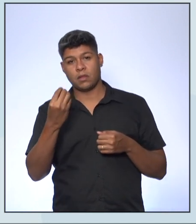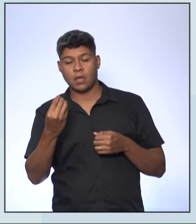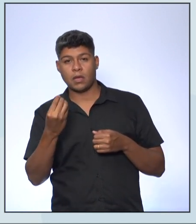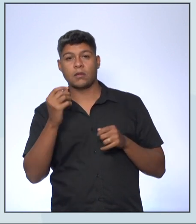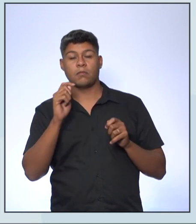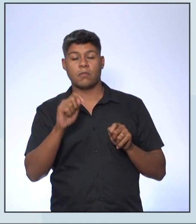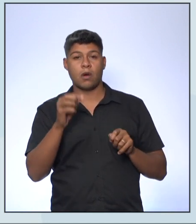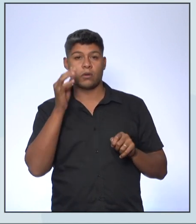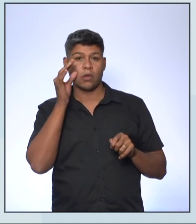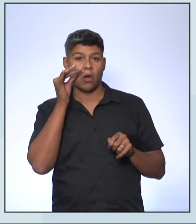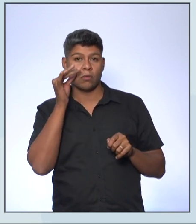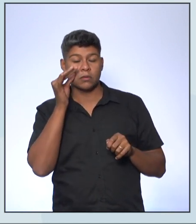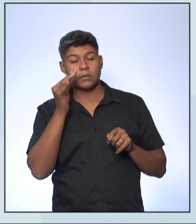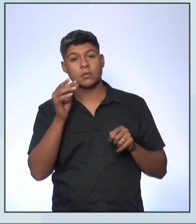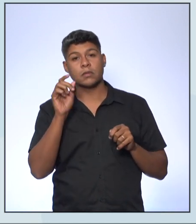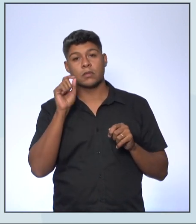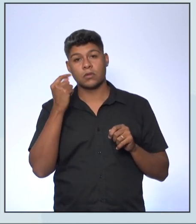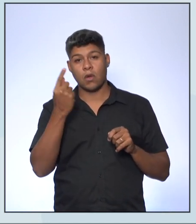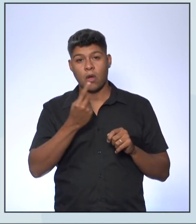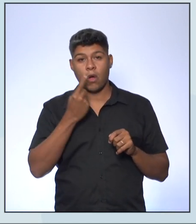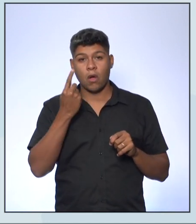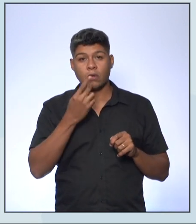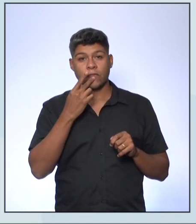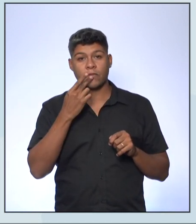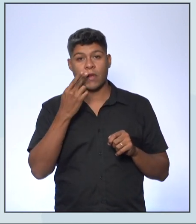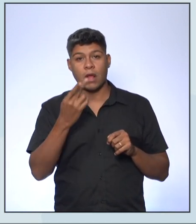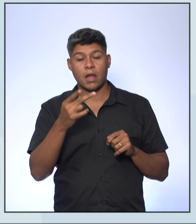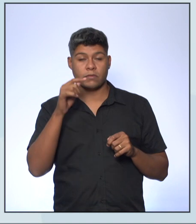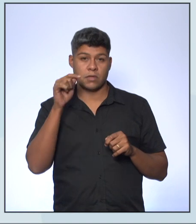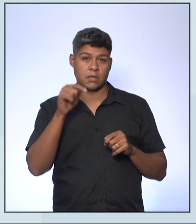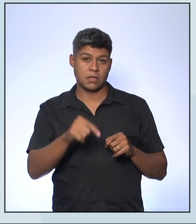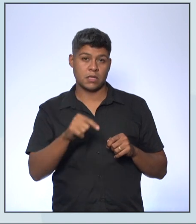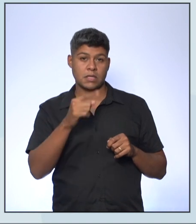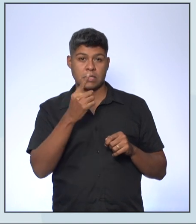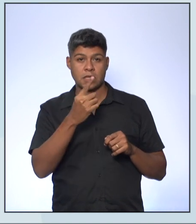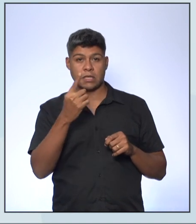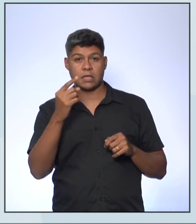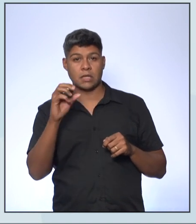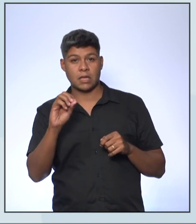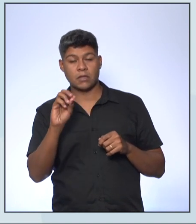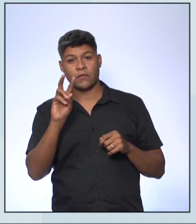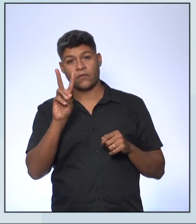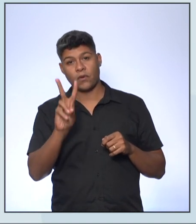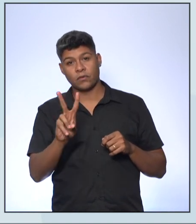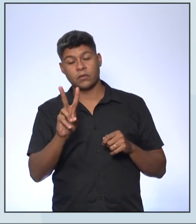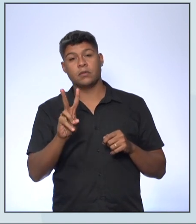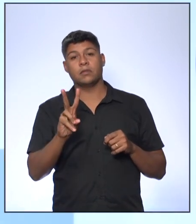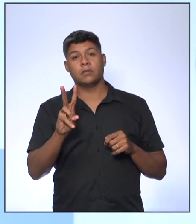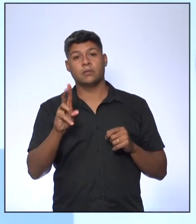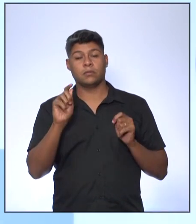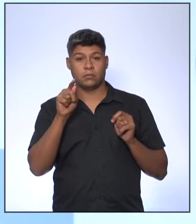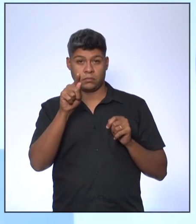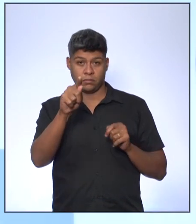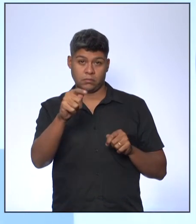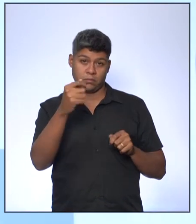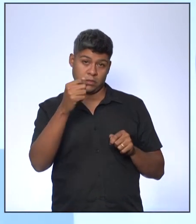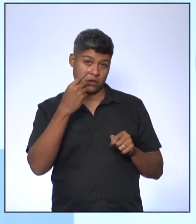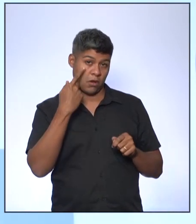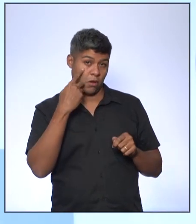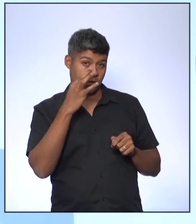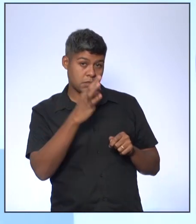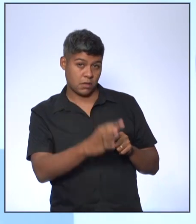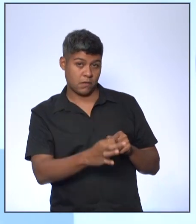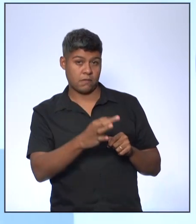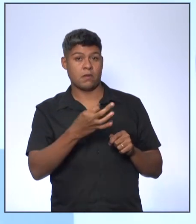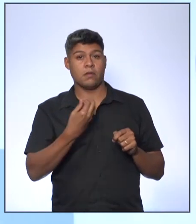uma observação. Embora nós estamos falando aqui 110 volts, você deve ter observado